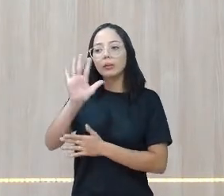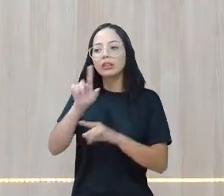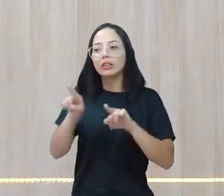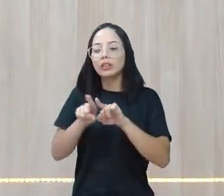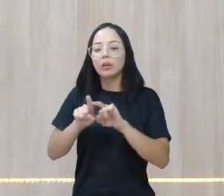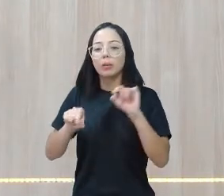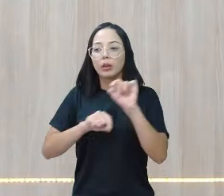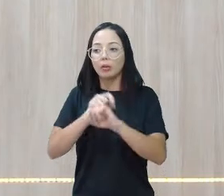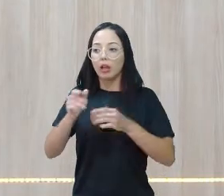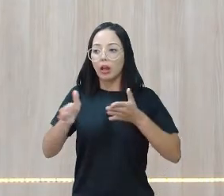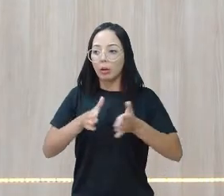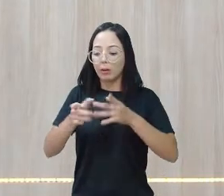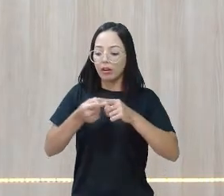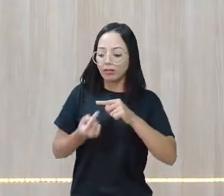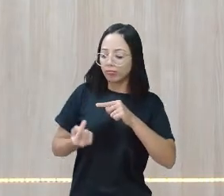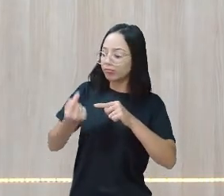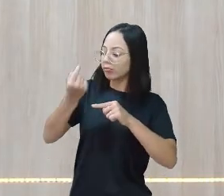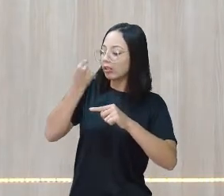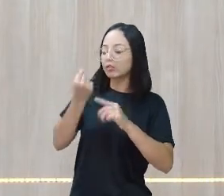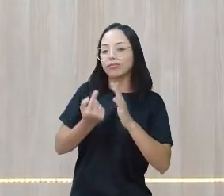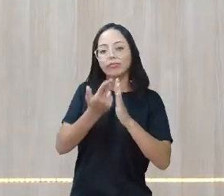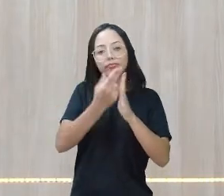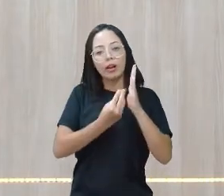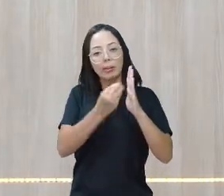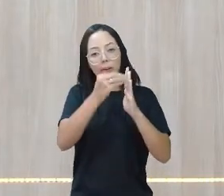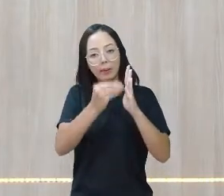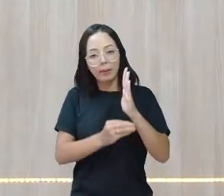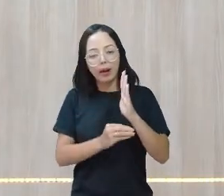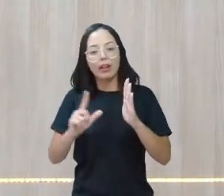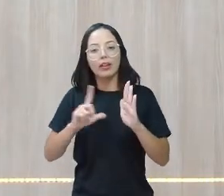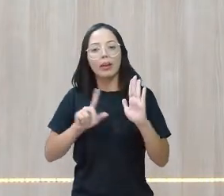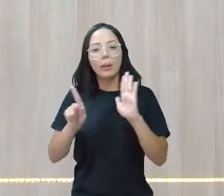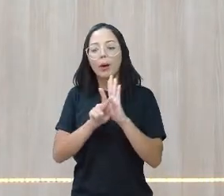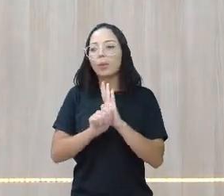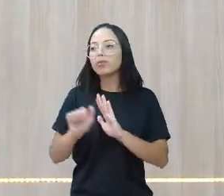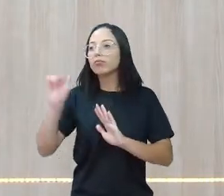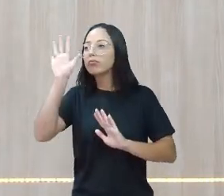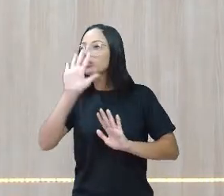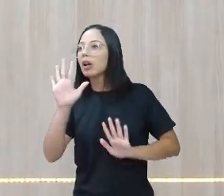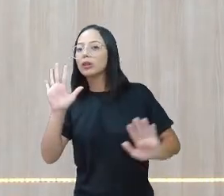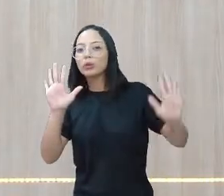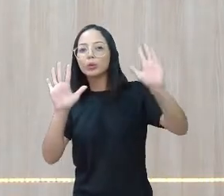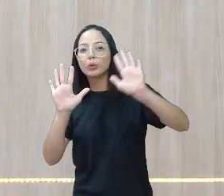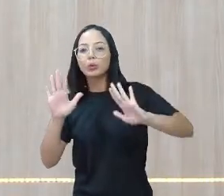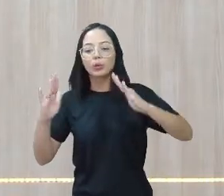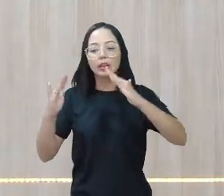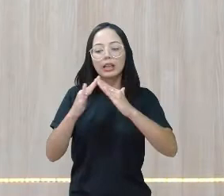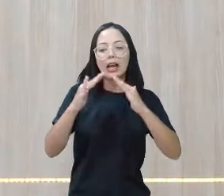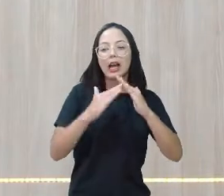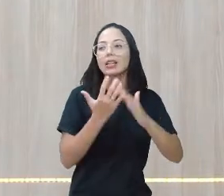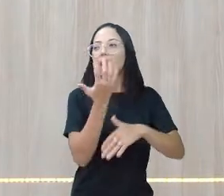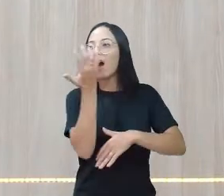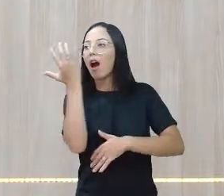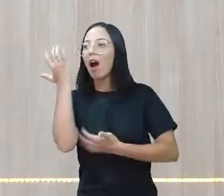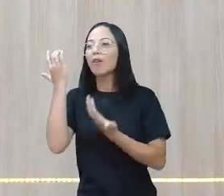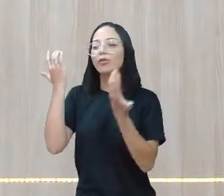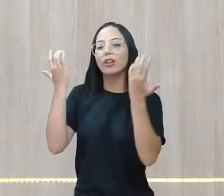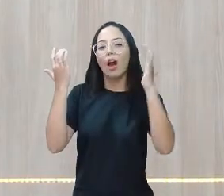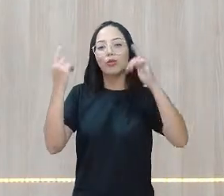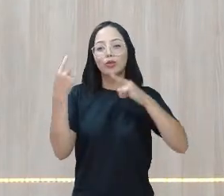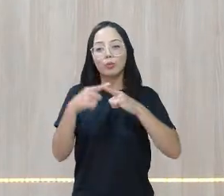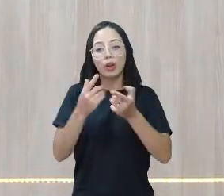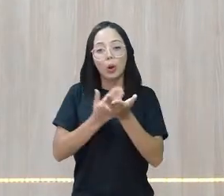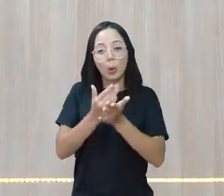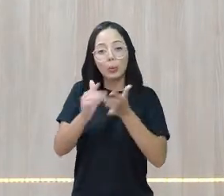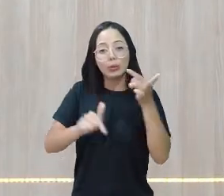tempo que ele era figurativo. Né? Vocês viram ali que tinha umas paisagens, com casa, com árvores. Ele começou